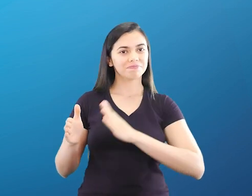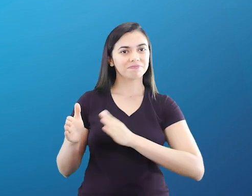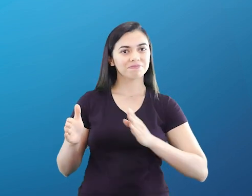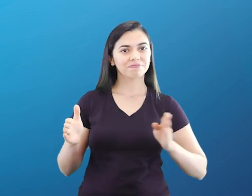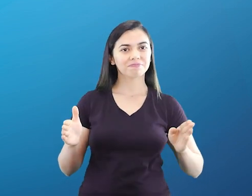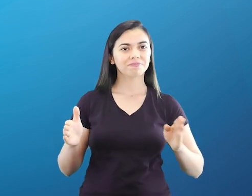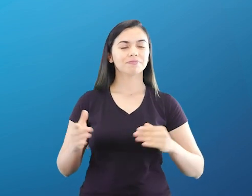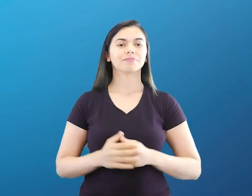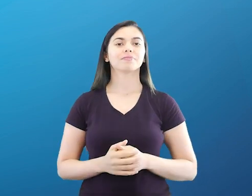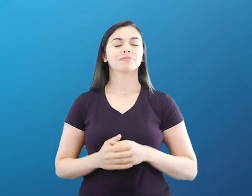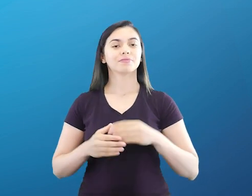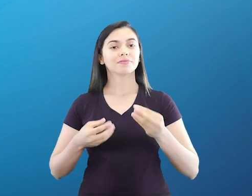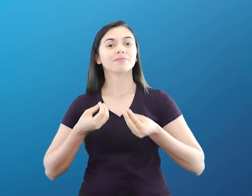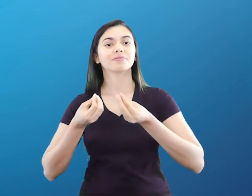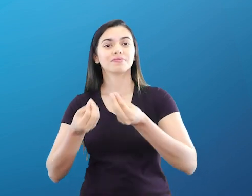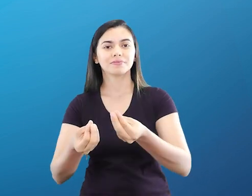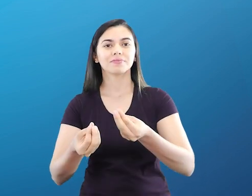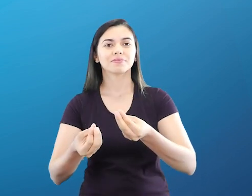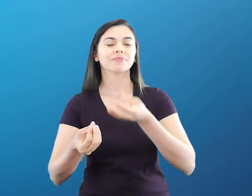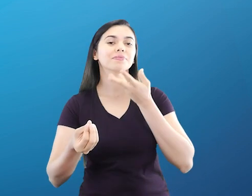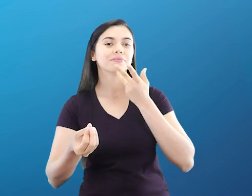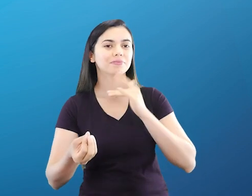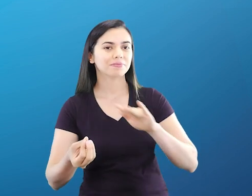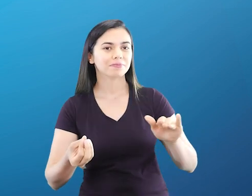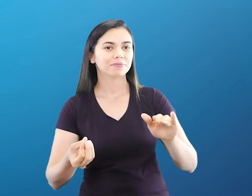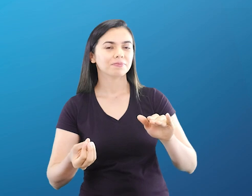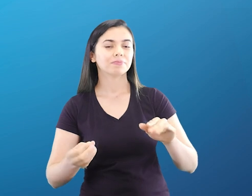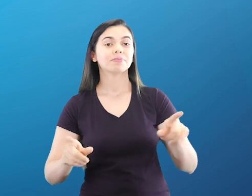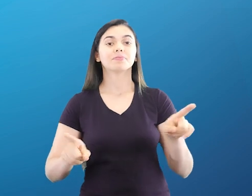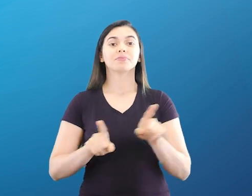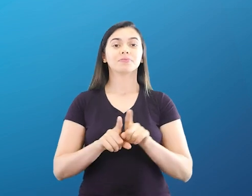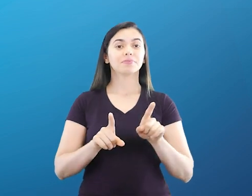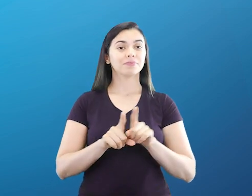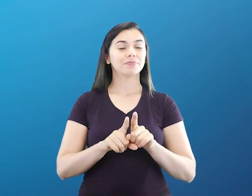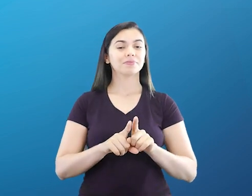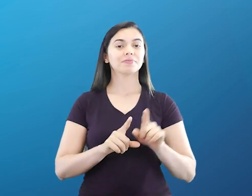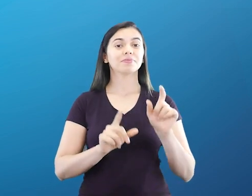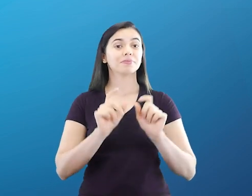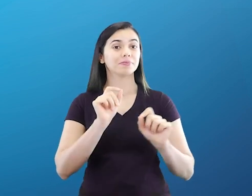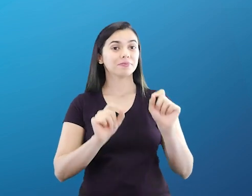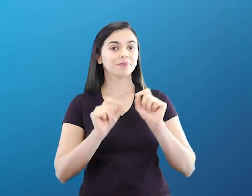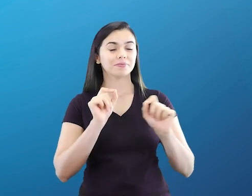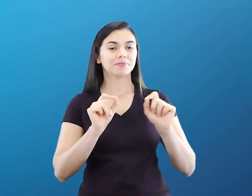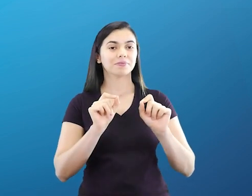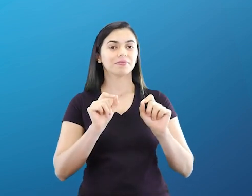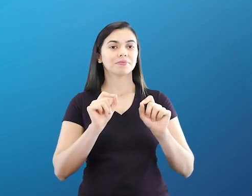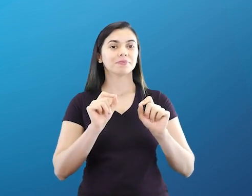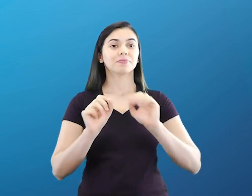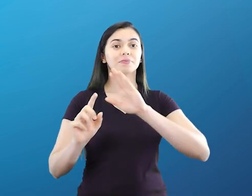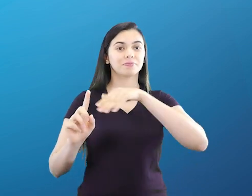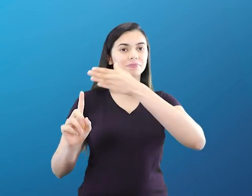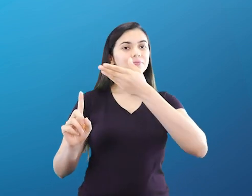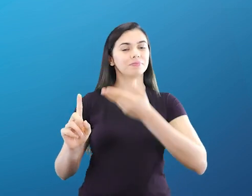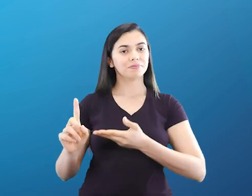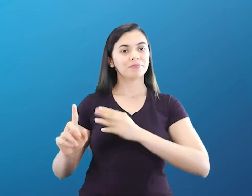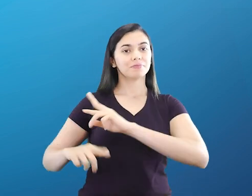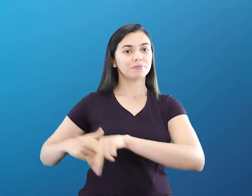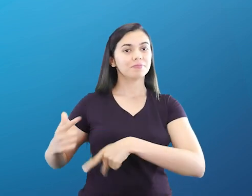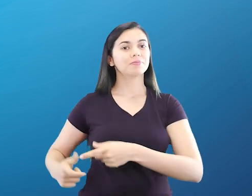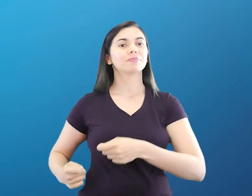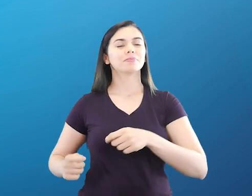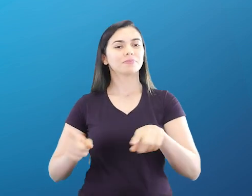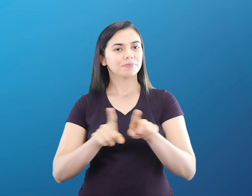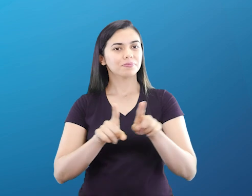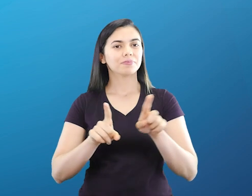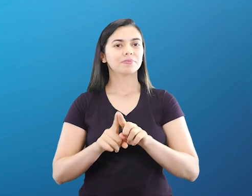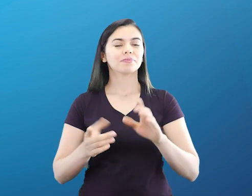tá? Entregando para uma criança. E temos também a entrega da comenda Frei Manuel Procópio. São